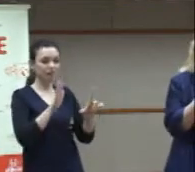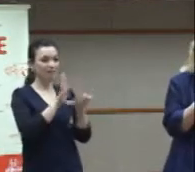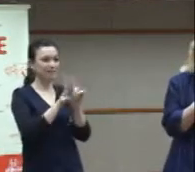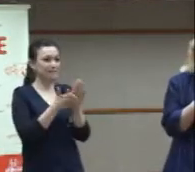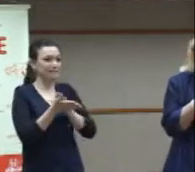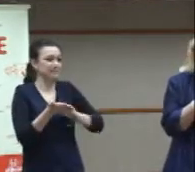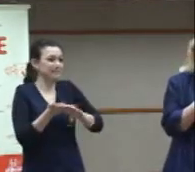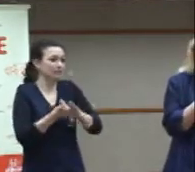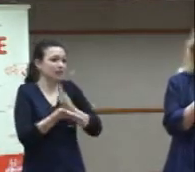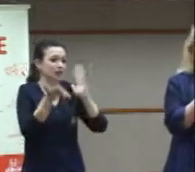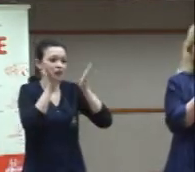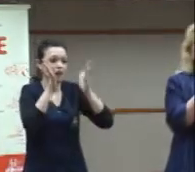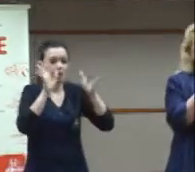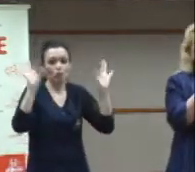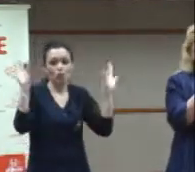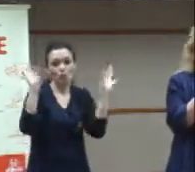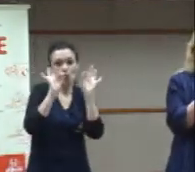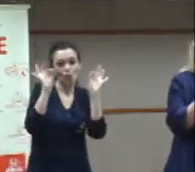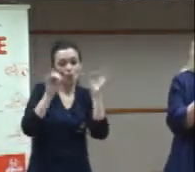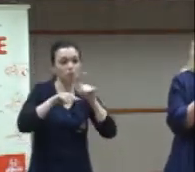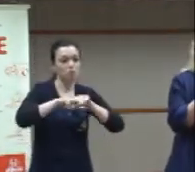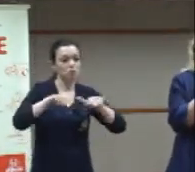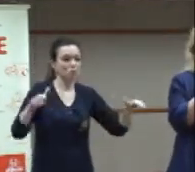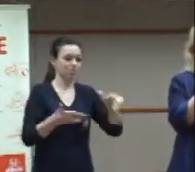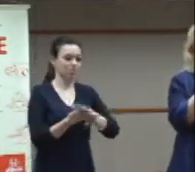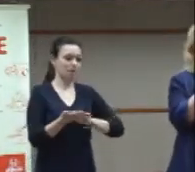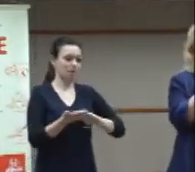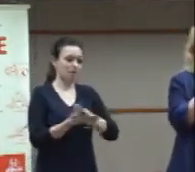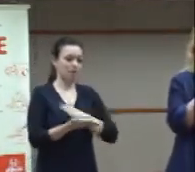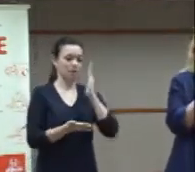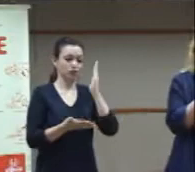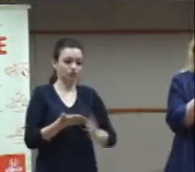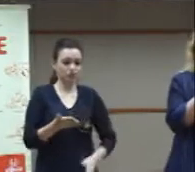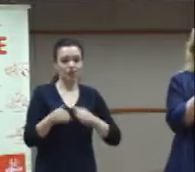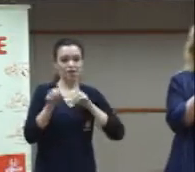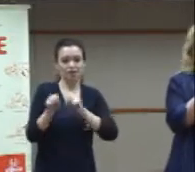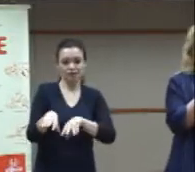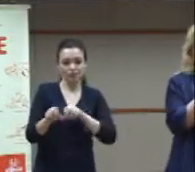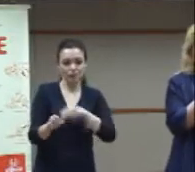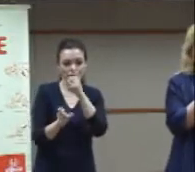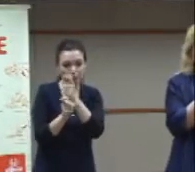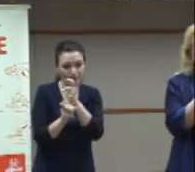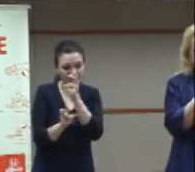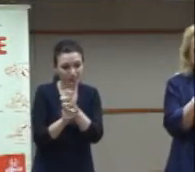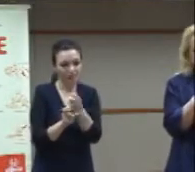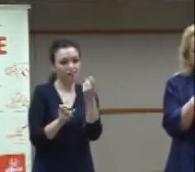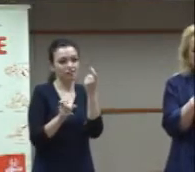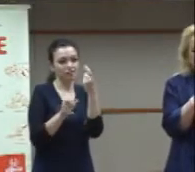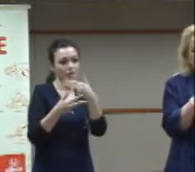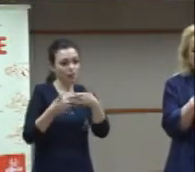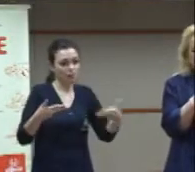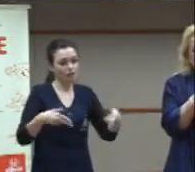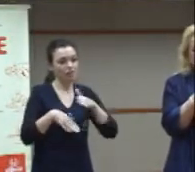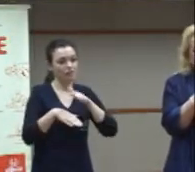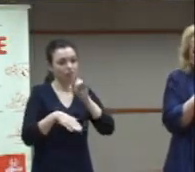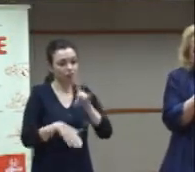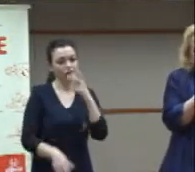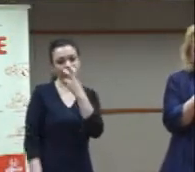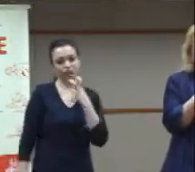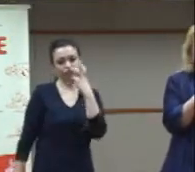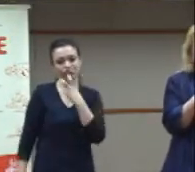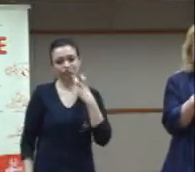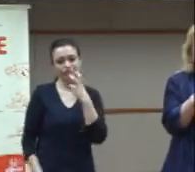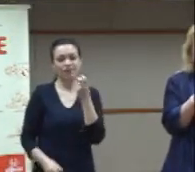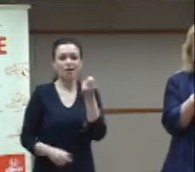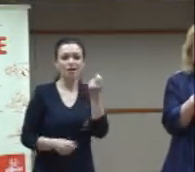em Libras, né? Então, foram alfabetizadas, letradas de uma forma bastante precária, com